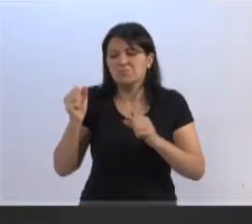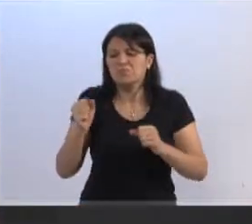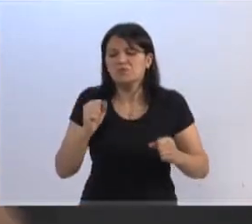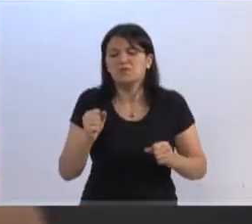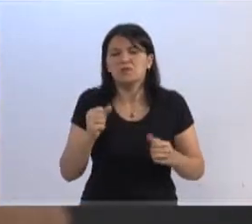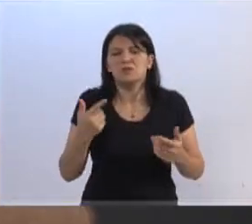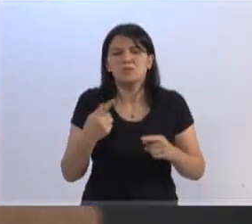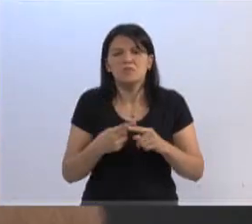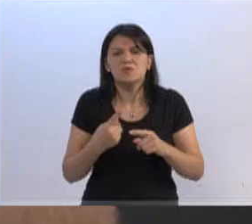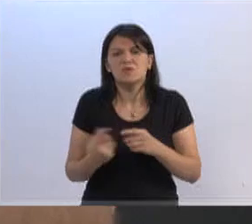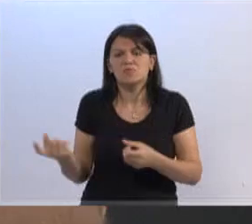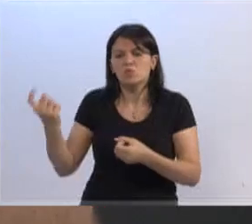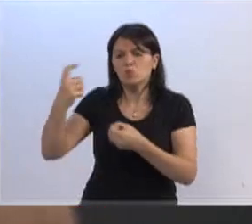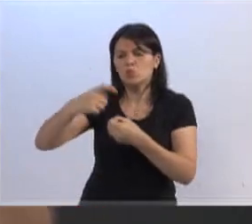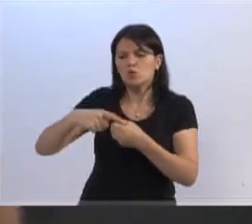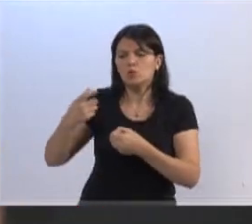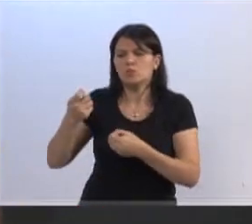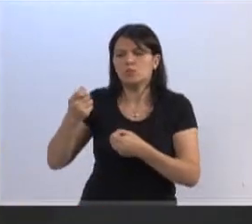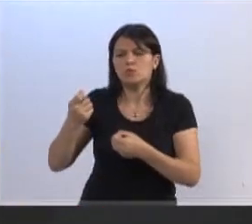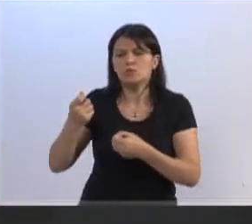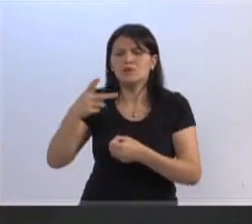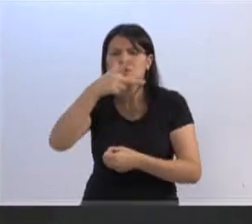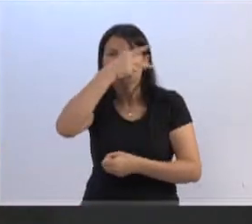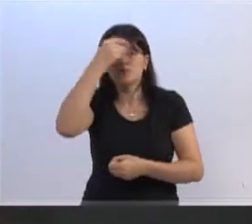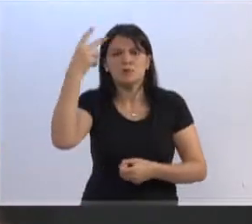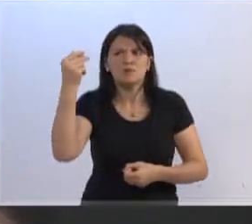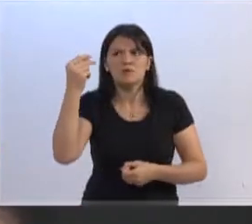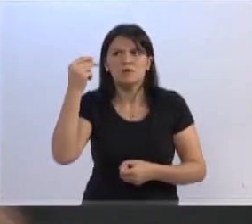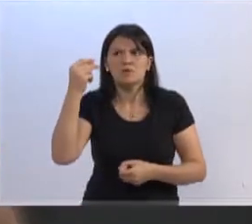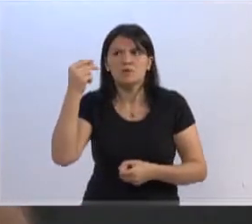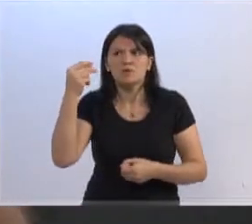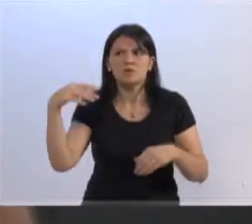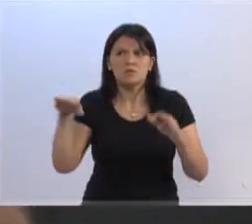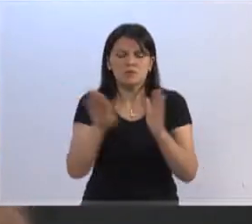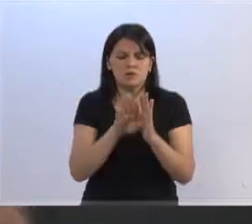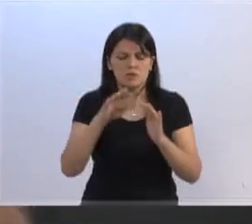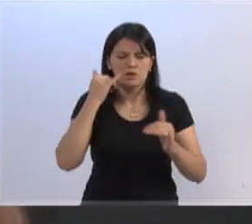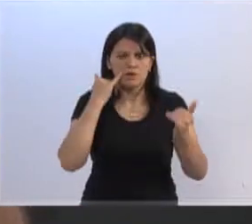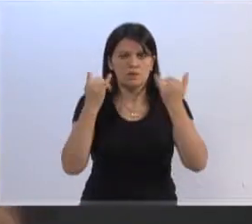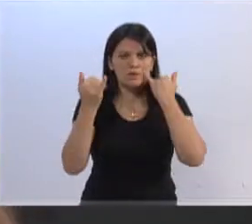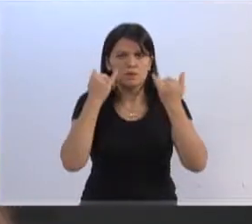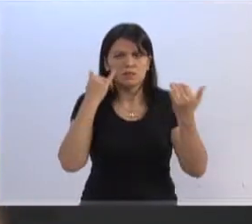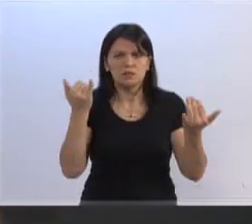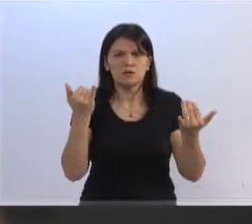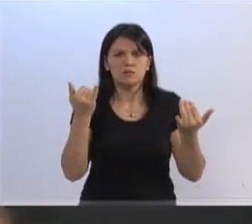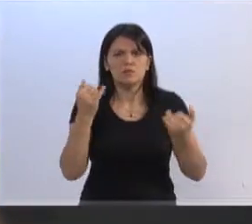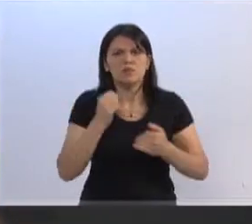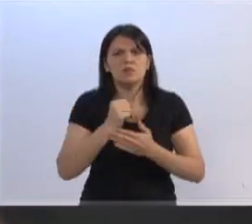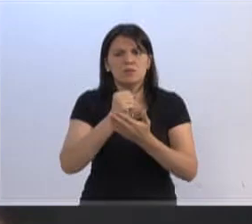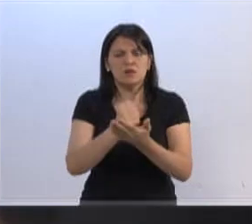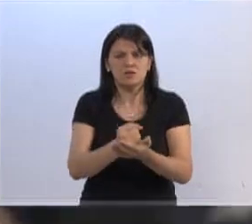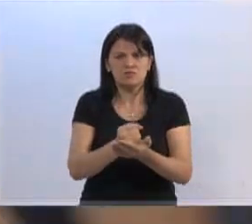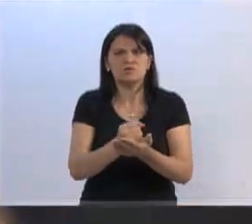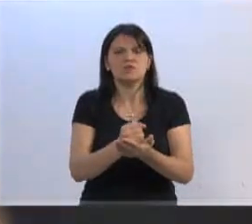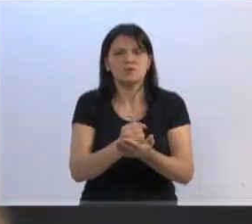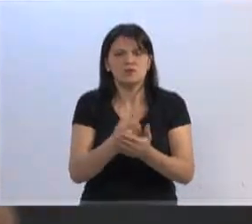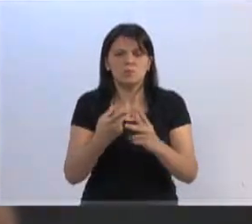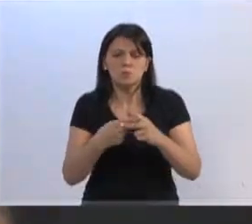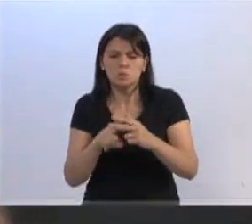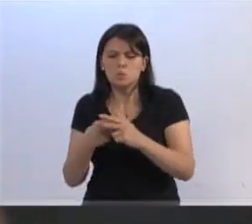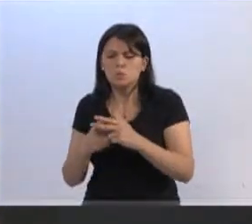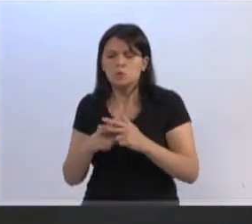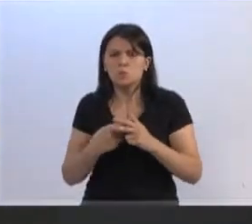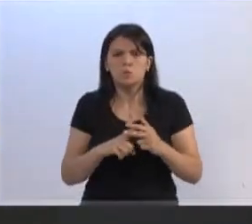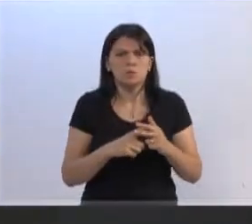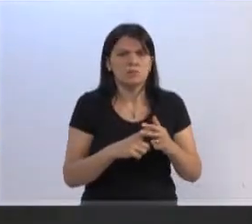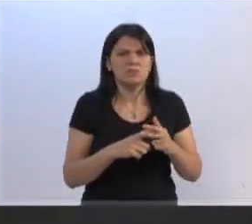a gente devolve as sobras das economias e o prefeito, pelo que nos chega a informação também, é justamente para ajudá-lo na manutenção, no pagamento da